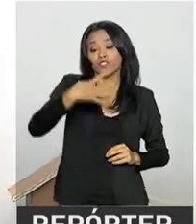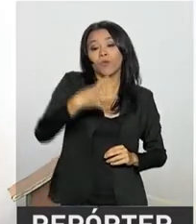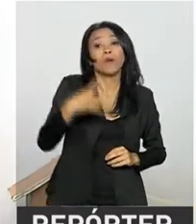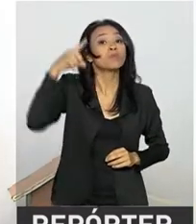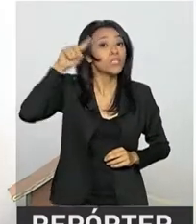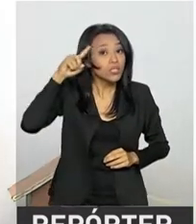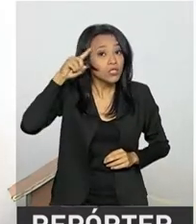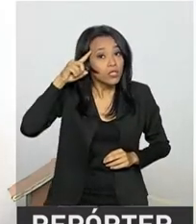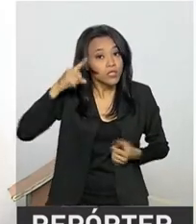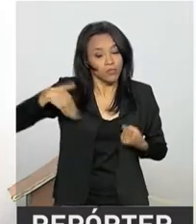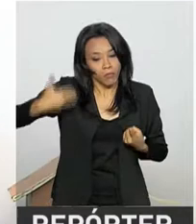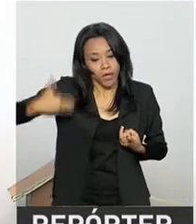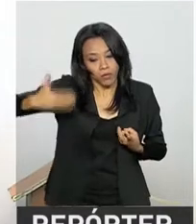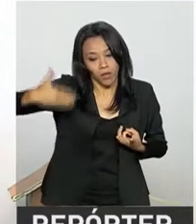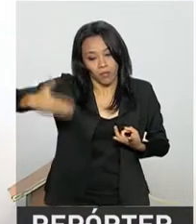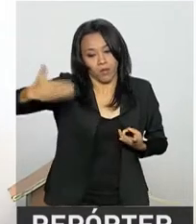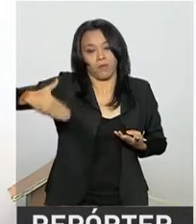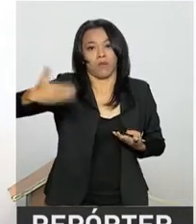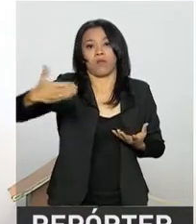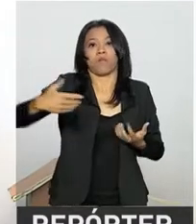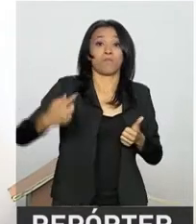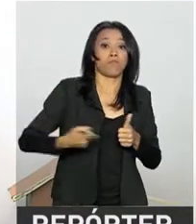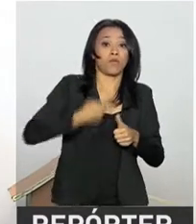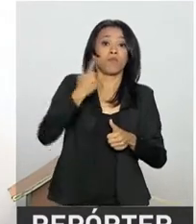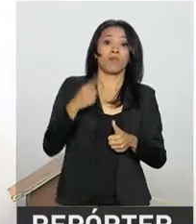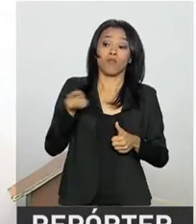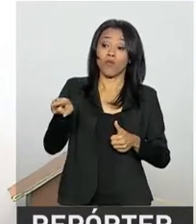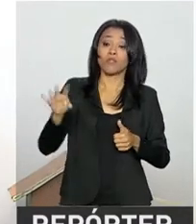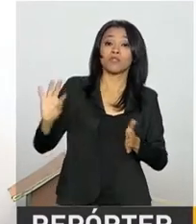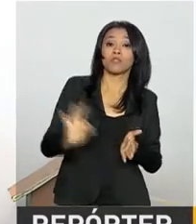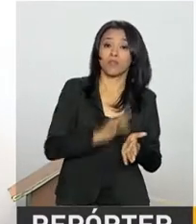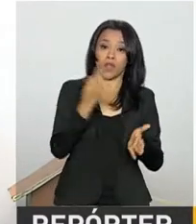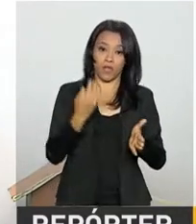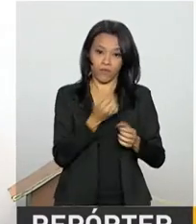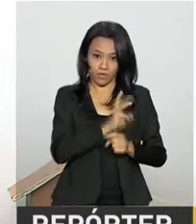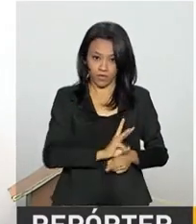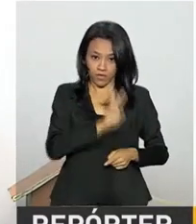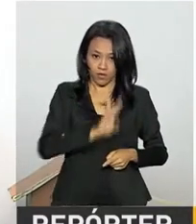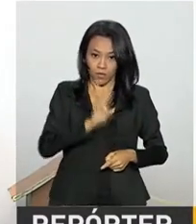o primeiro passo é fazer um cadastro no site